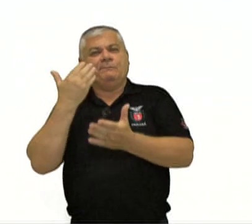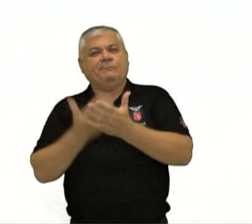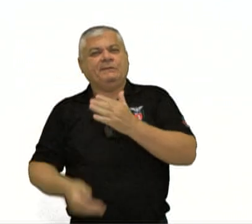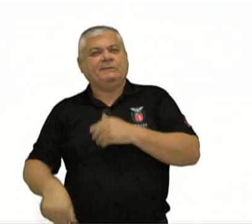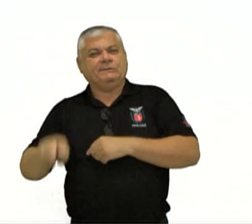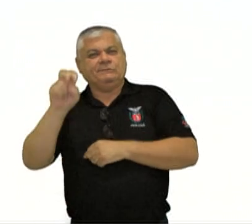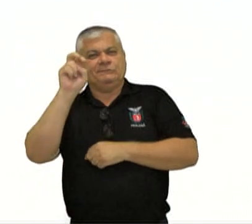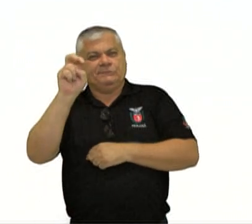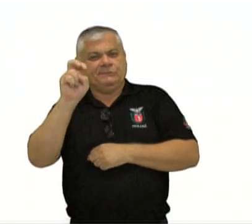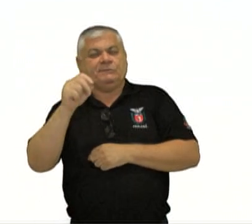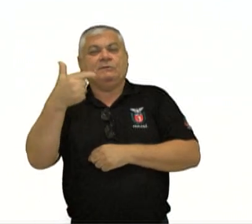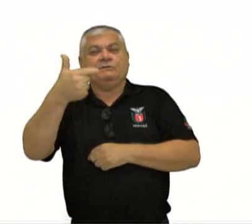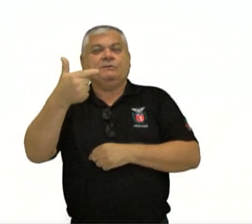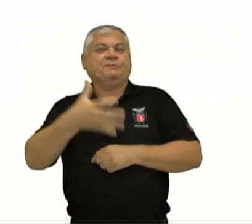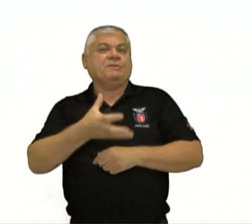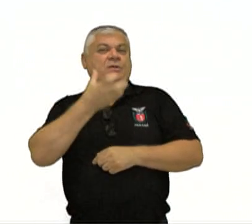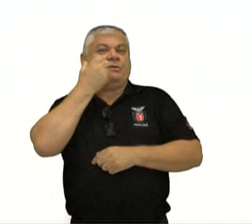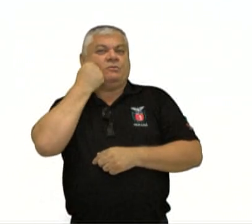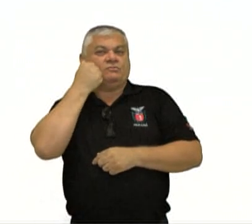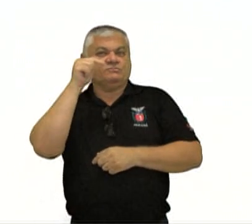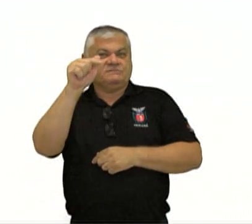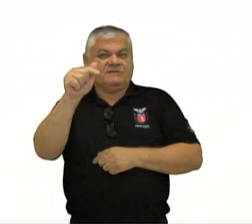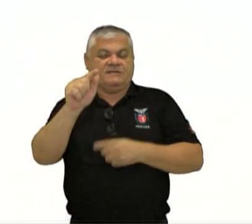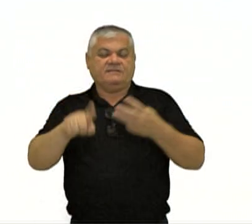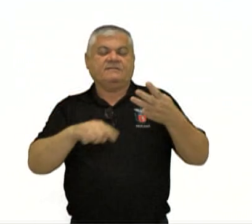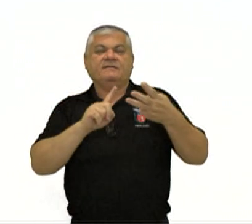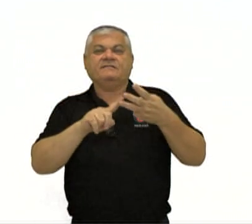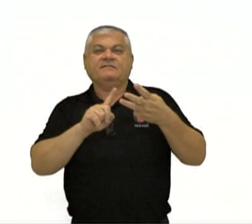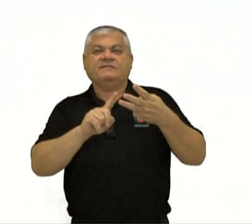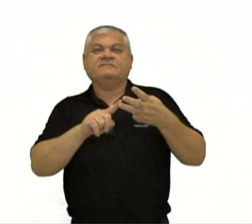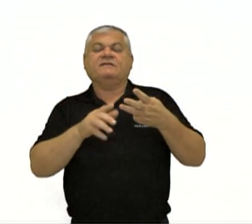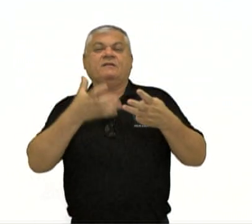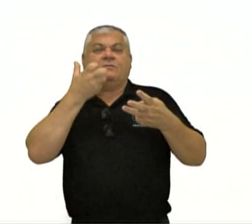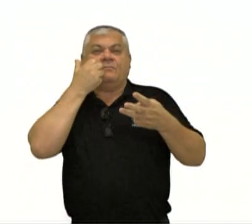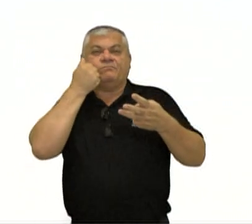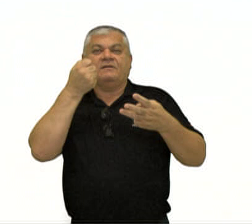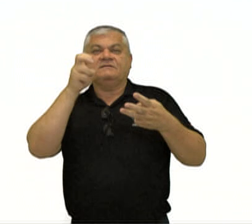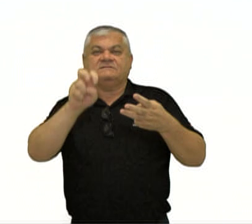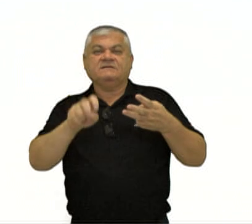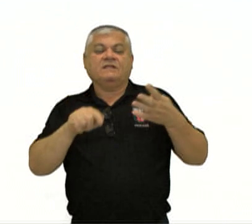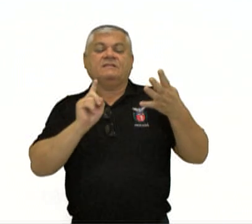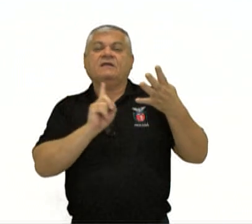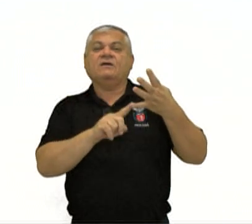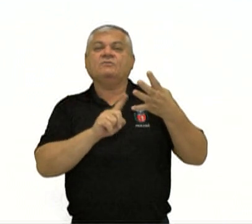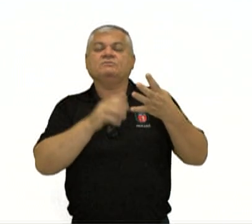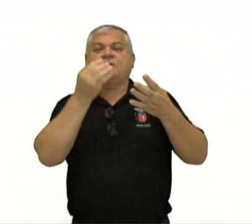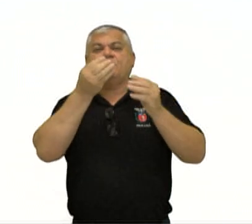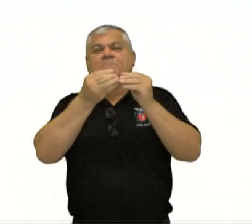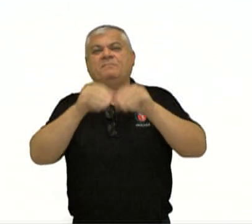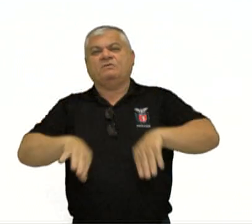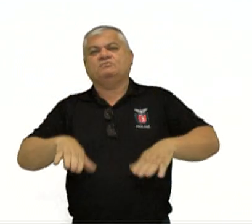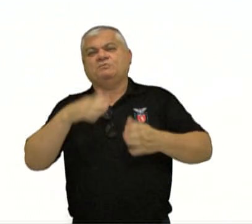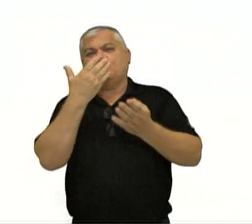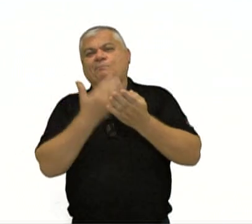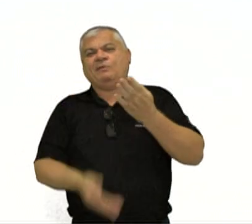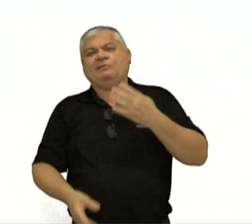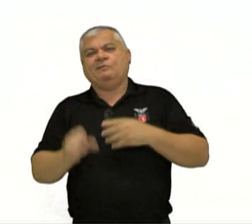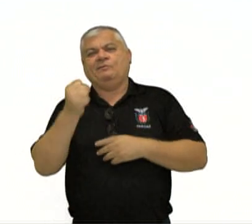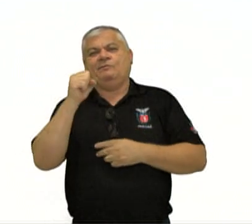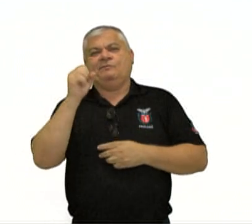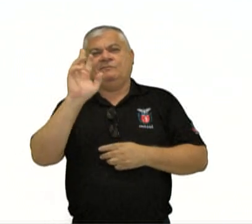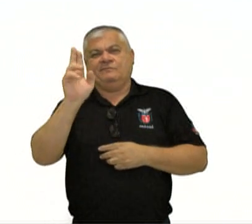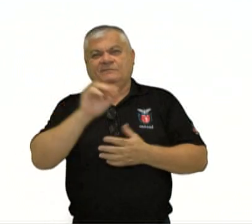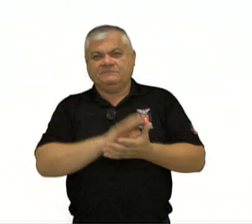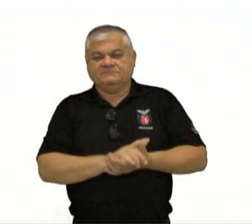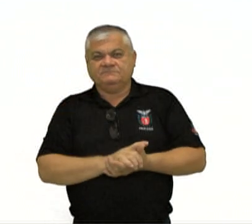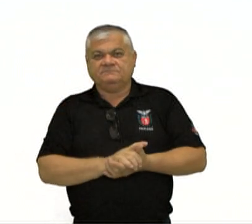na segunda teve um lucro de R$ 7,00, na terceira teve um lucro de 15 e na última teve um prejuízo de R$ 8,00. Ao